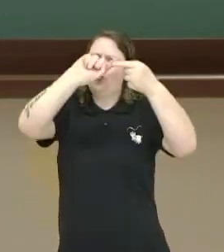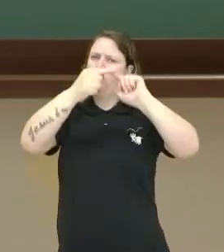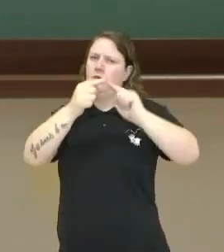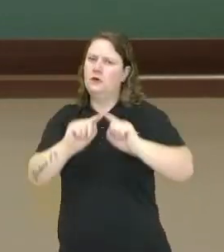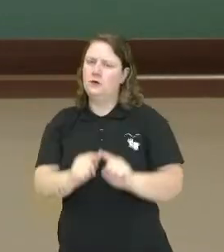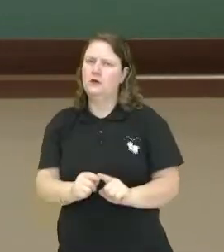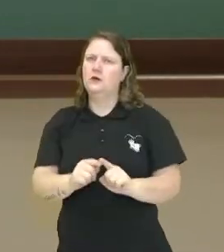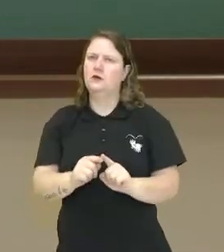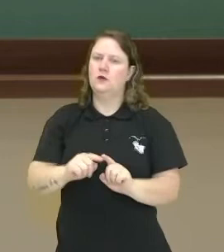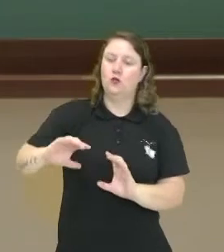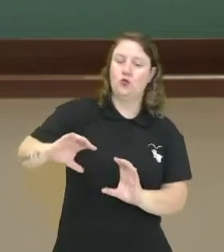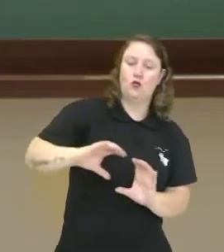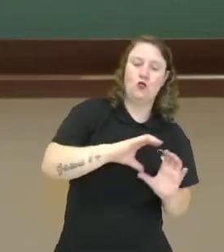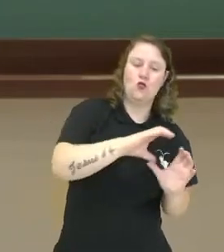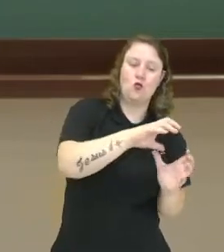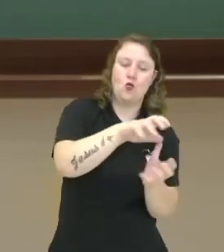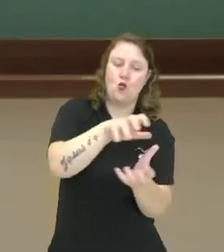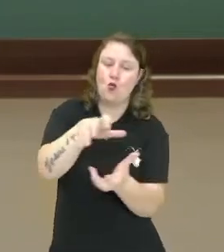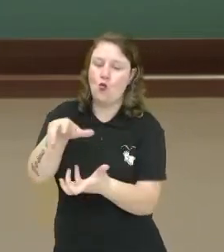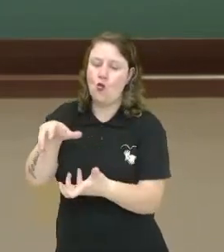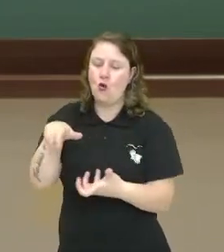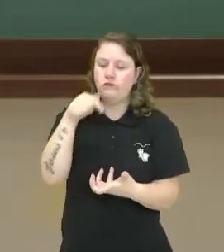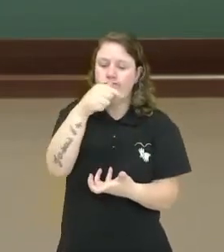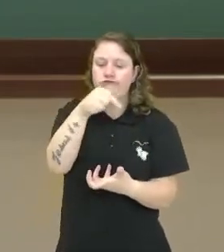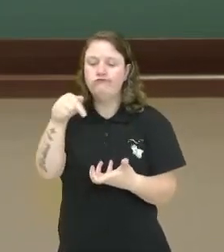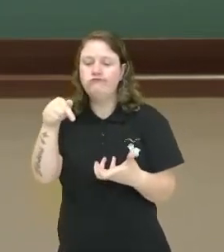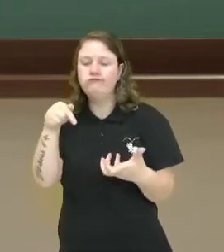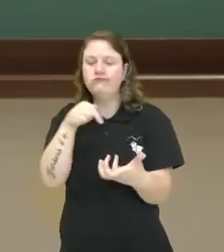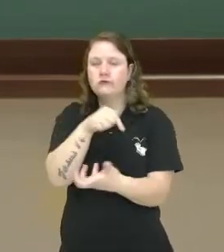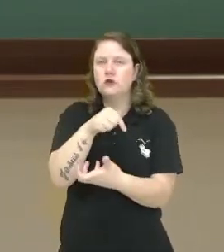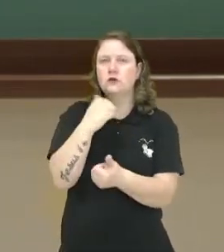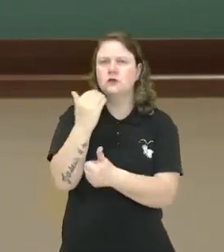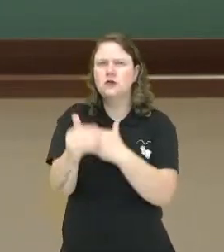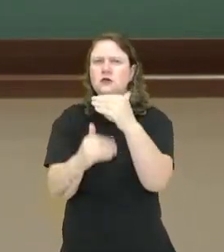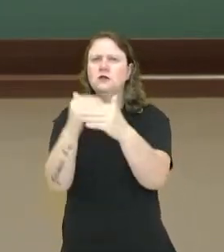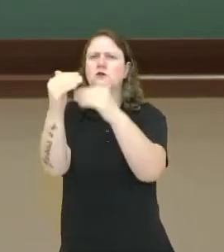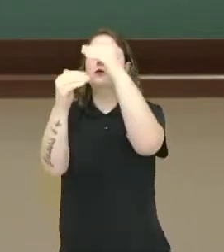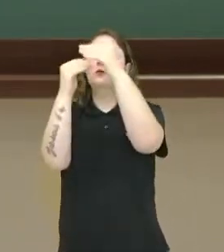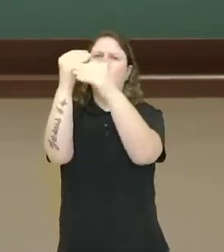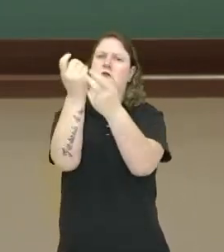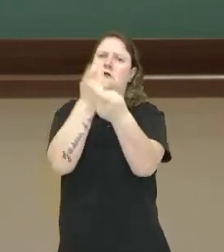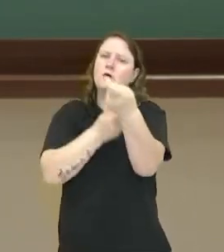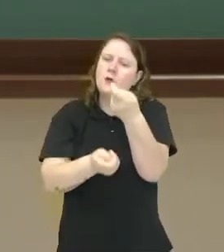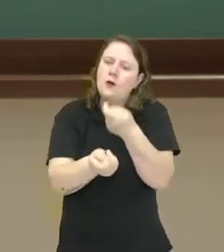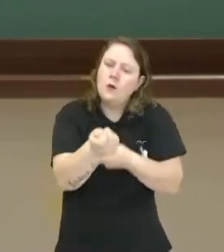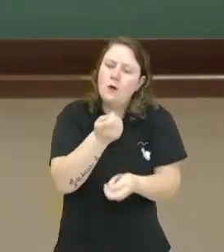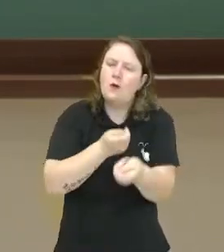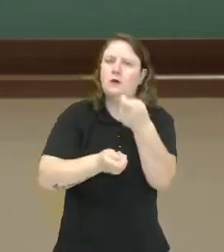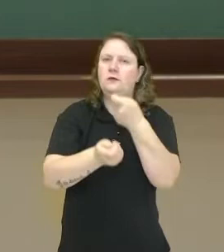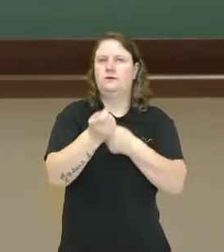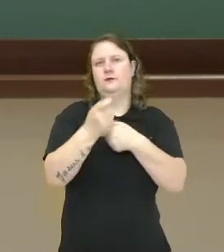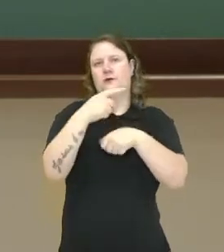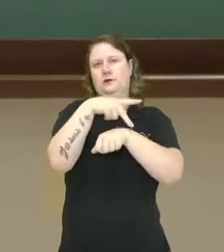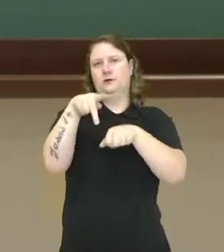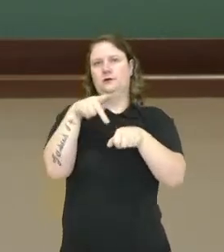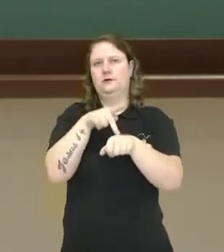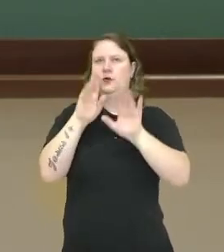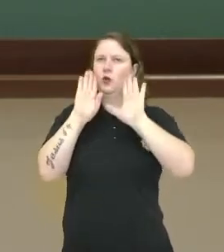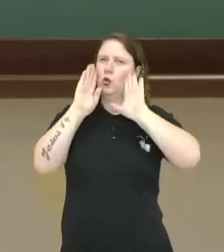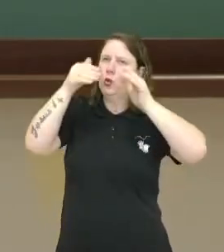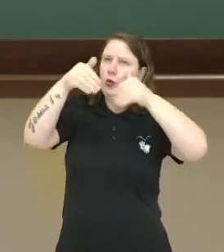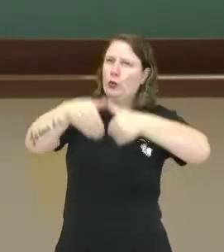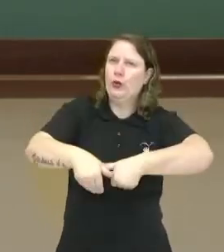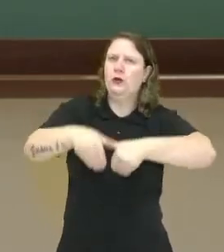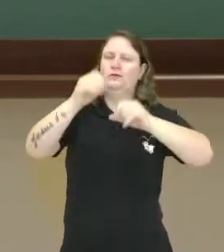internacionais, de desenvolvimento econômico dos países, e é tudo isso que vai levar a essa definição, a